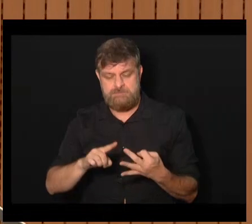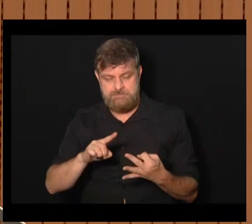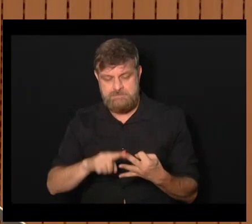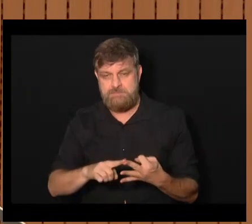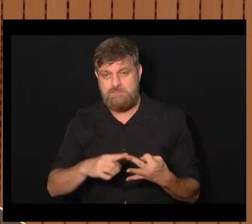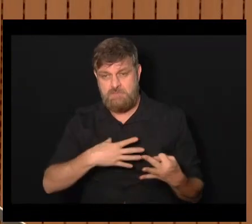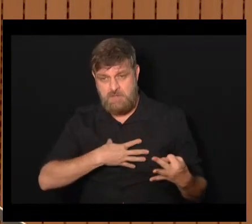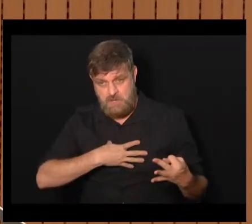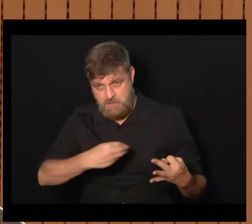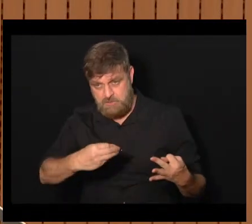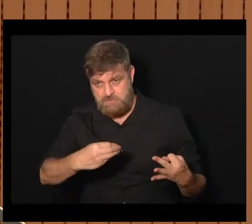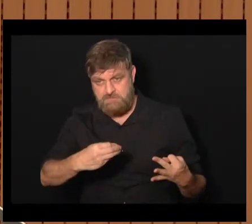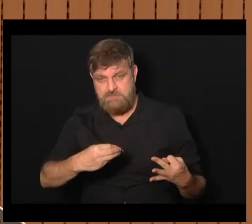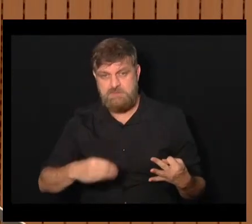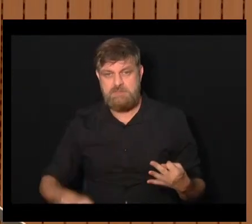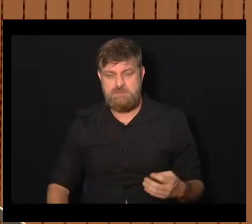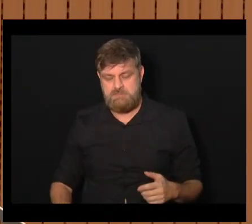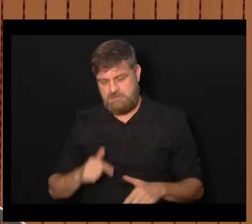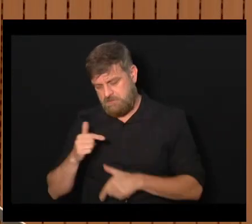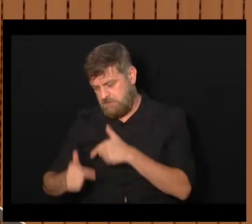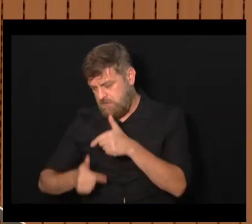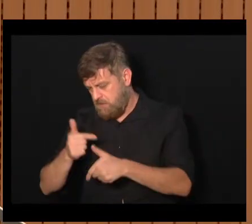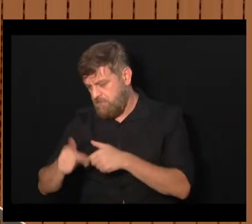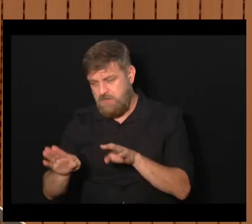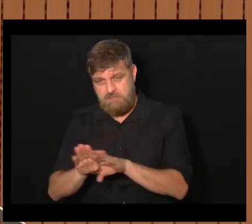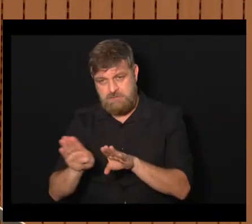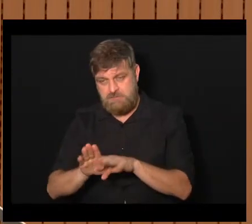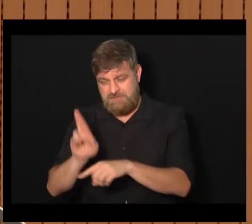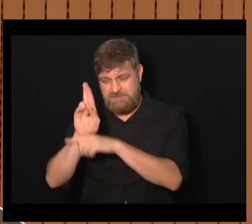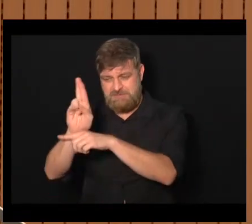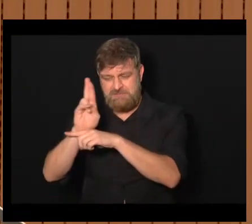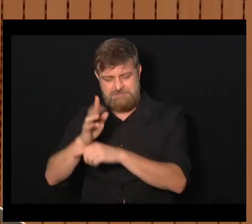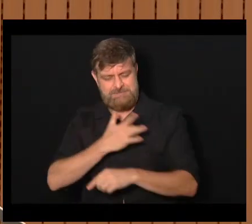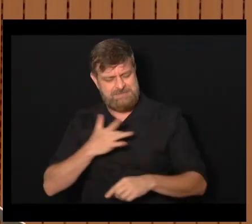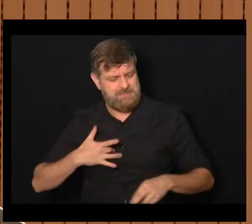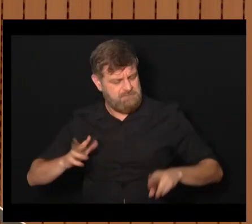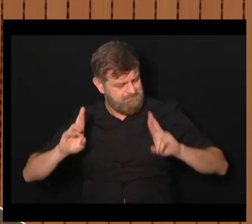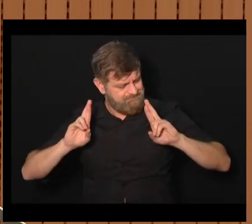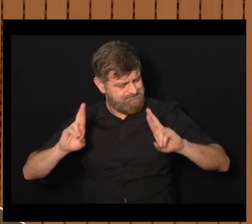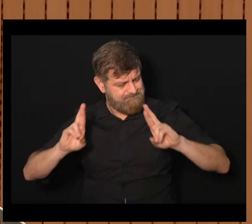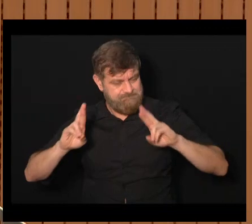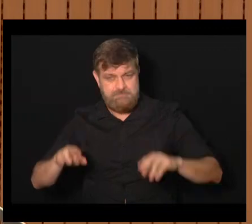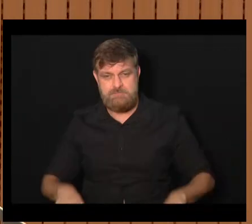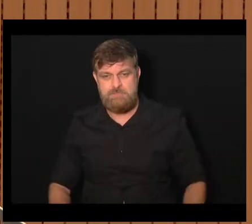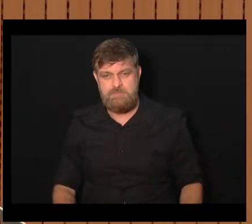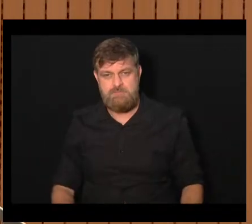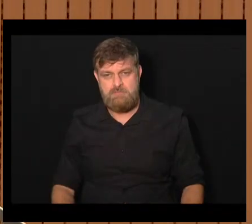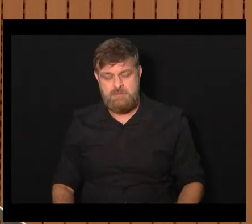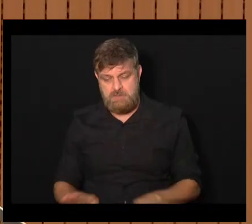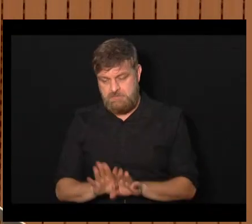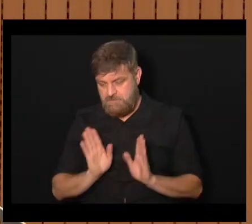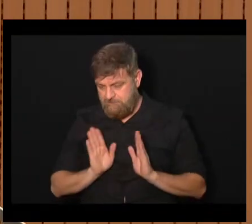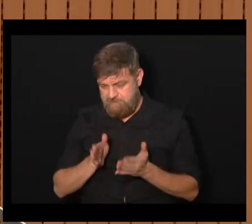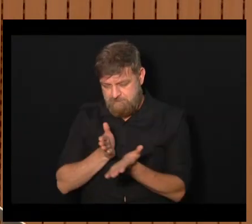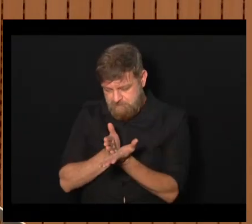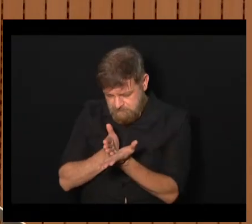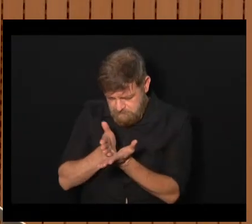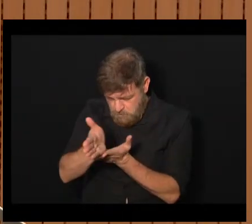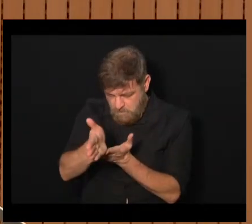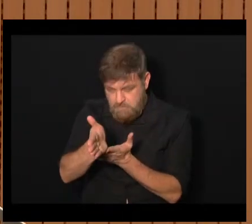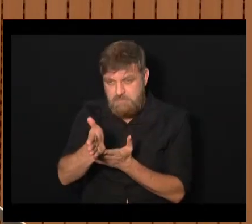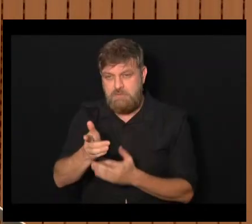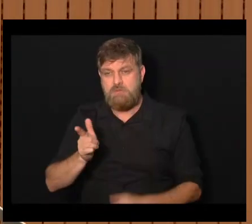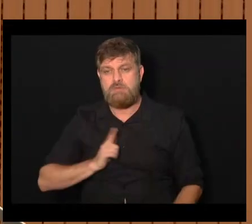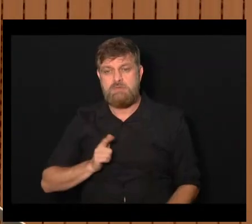aos filhos deles, que estão agora também à frente, muita saúde, né, e muita determinação, e eles